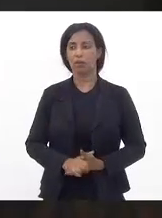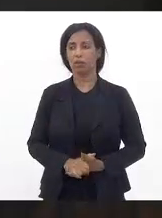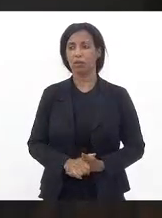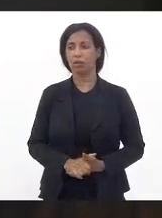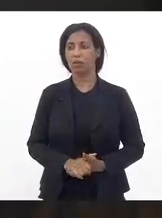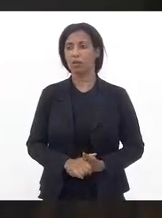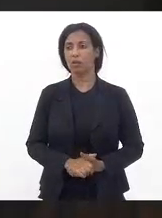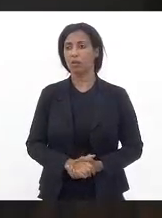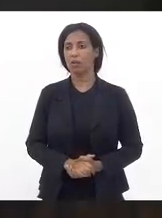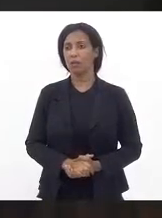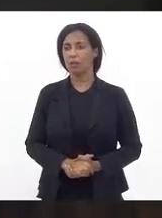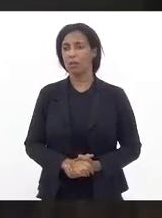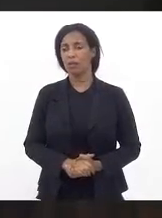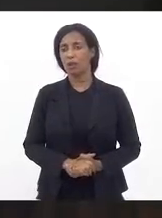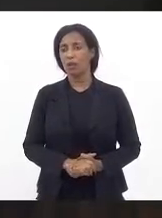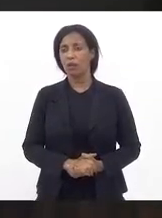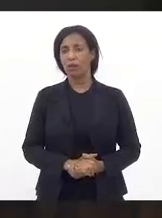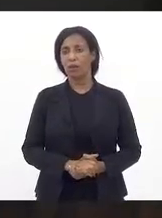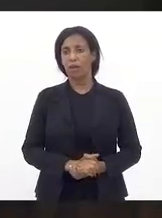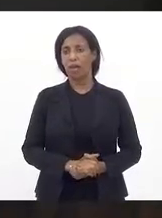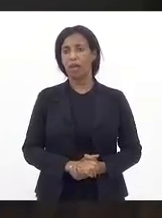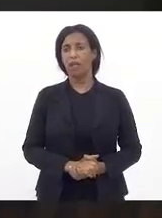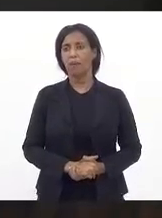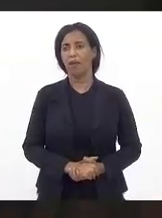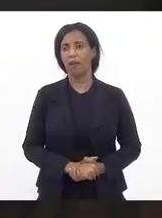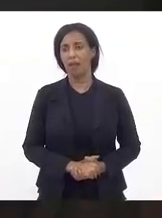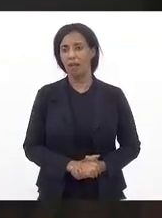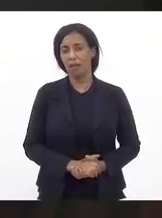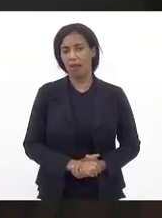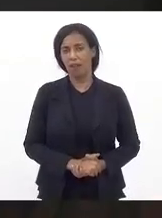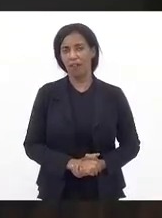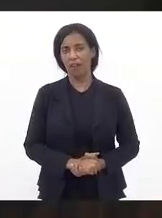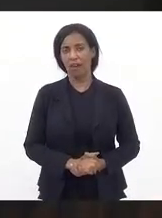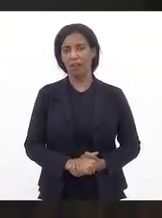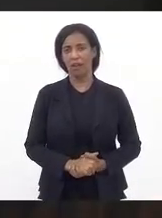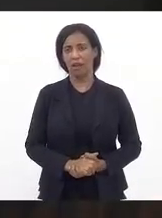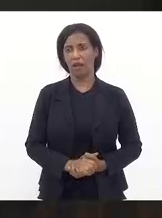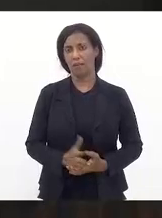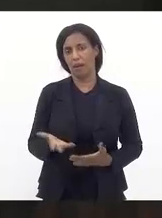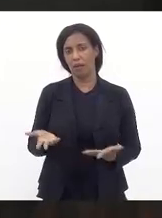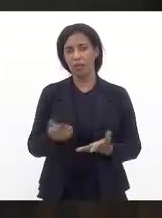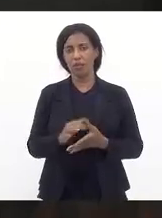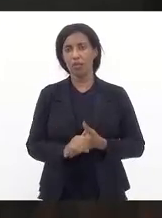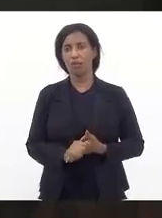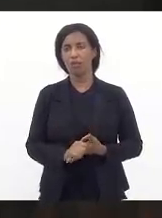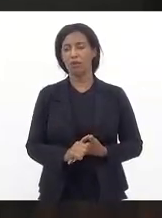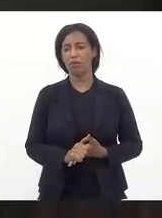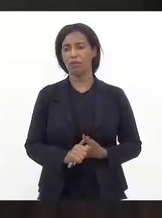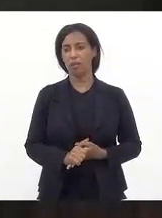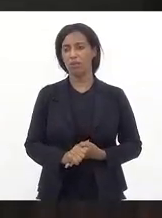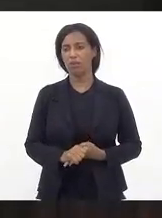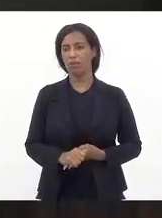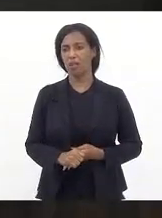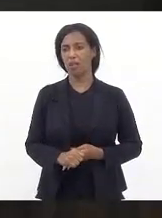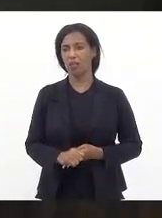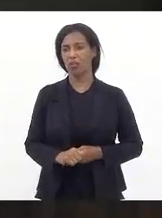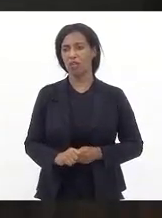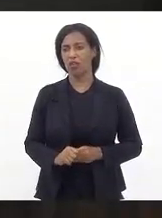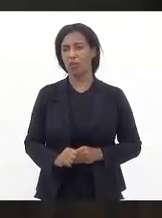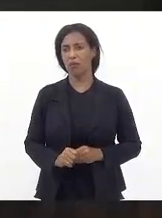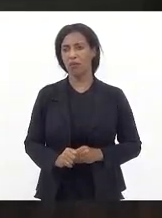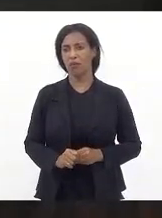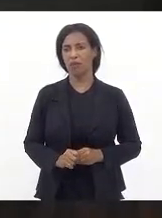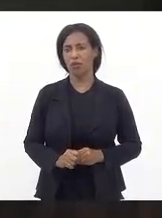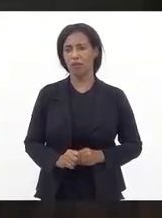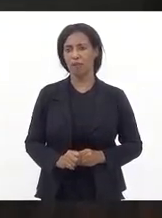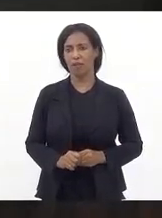presidente da Comissão que precisa passar Obrigatoriamente regimentalmente eu não consegui só conseguir ouvir a sua